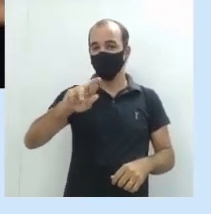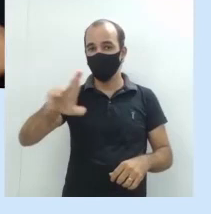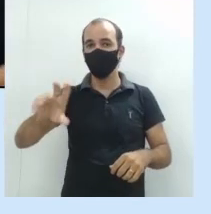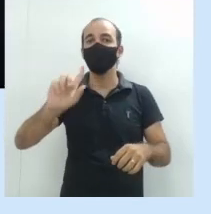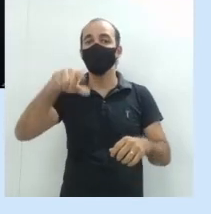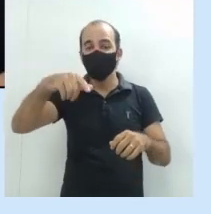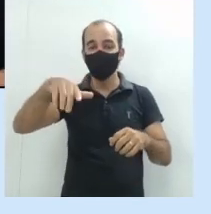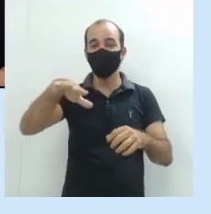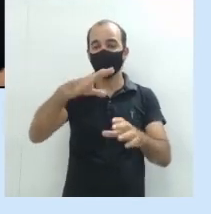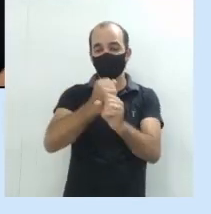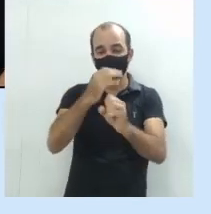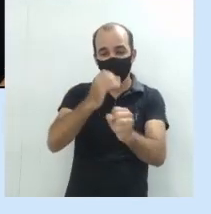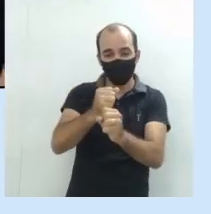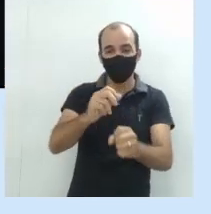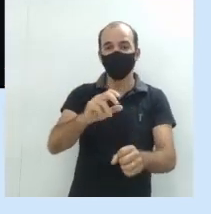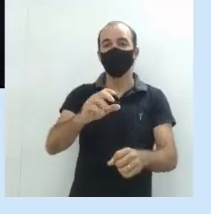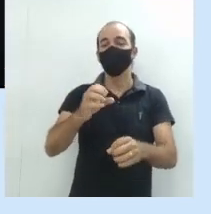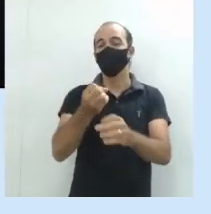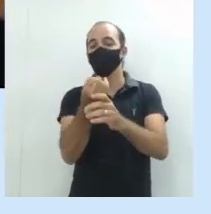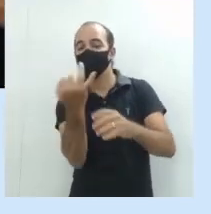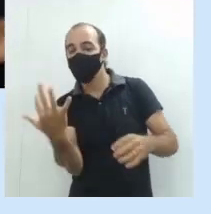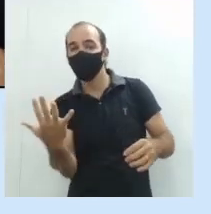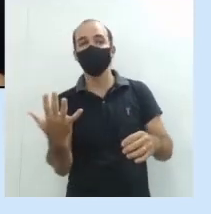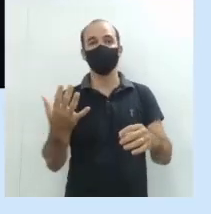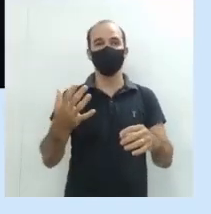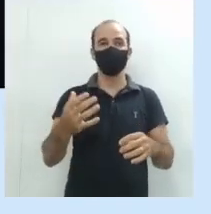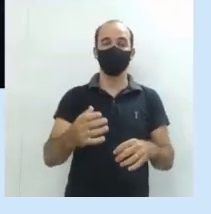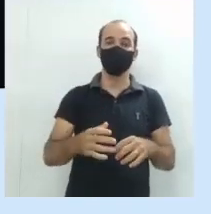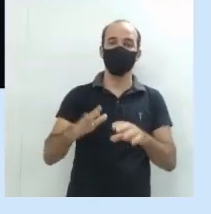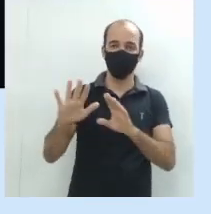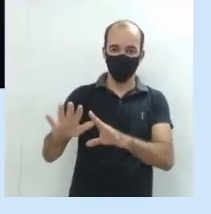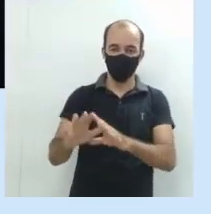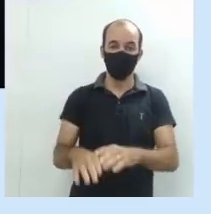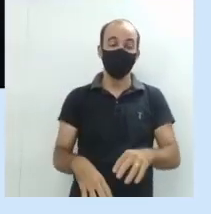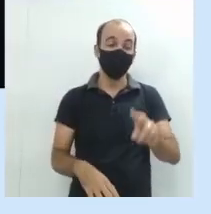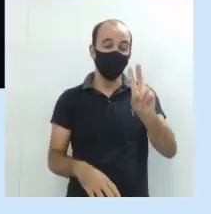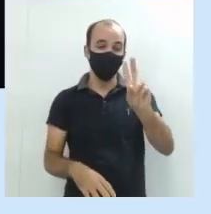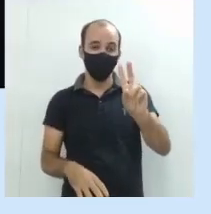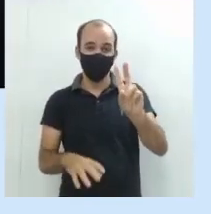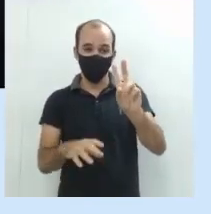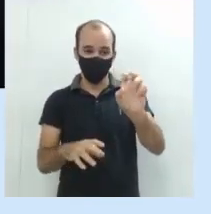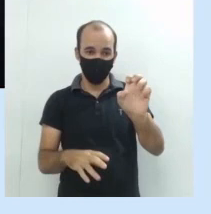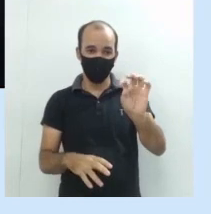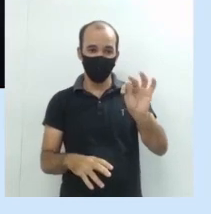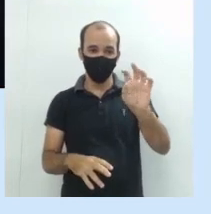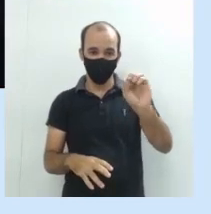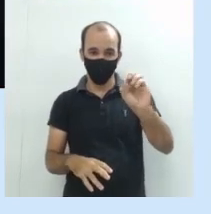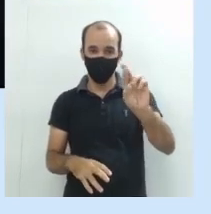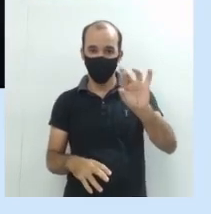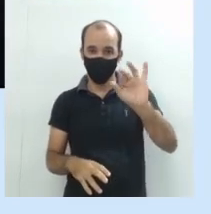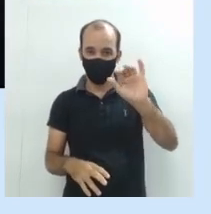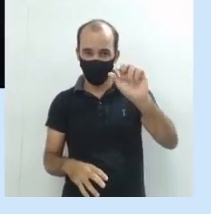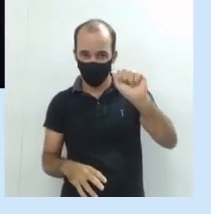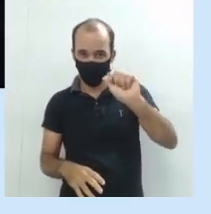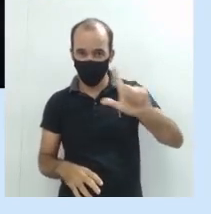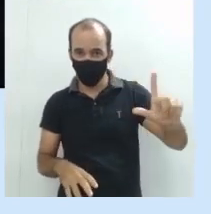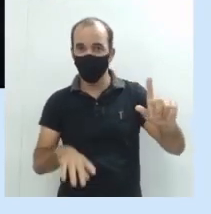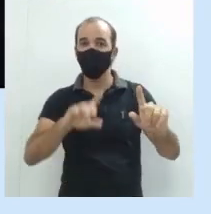a unidade. A cinemática vetorial, caráter, abordagem